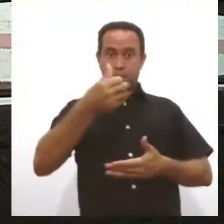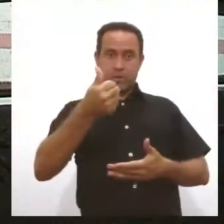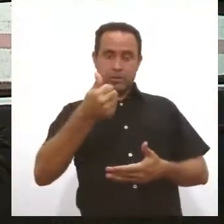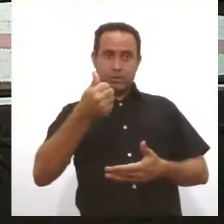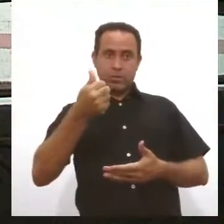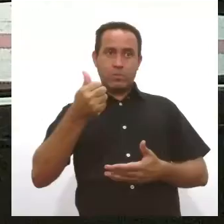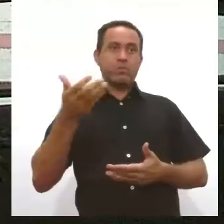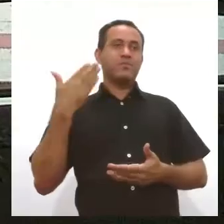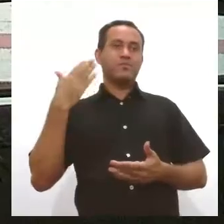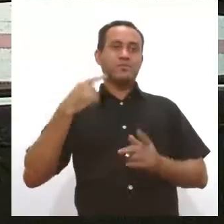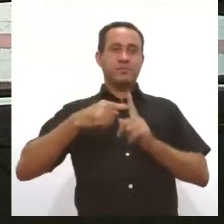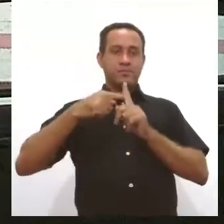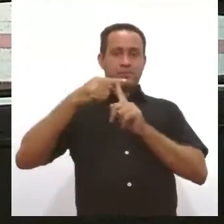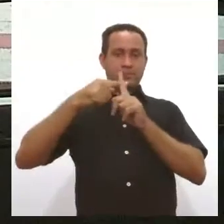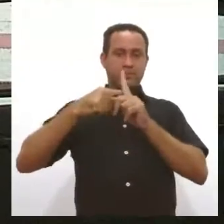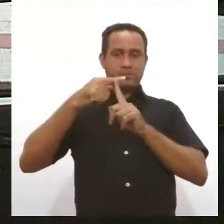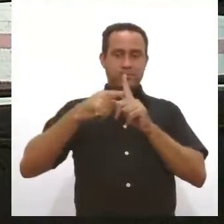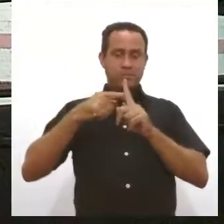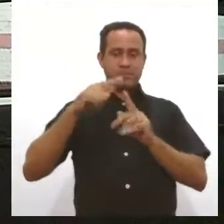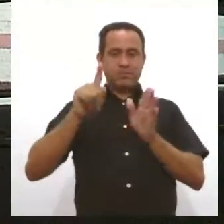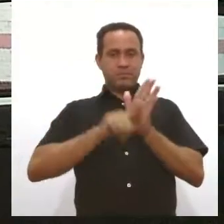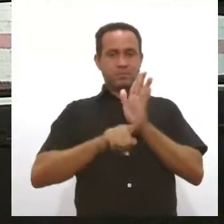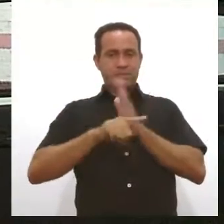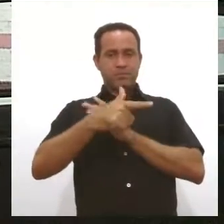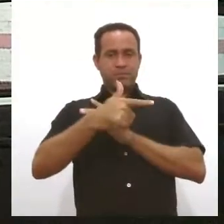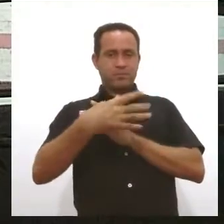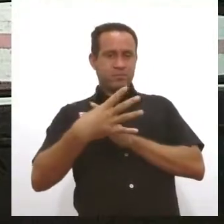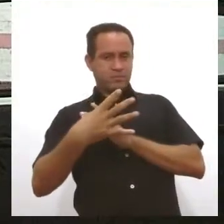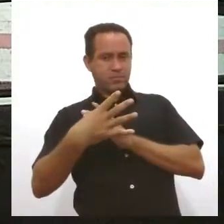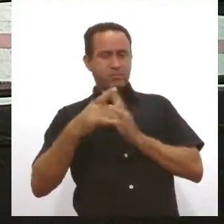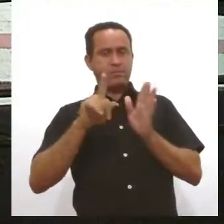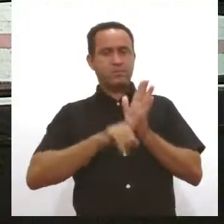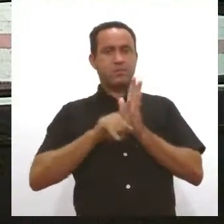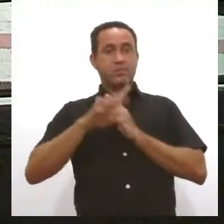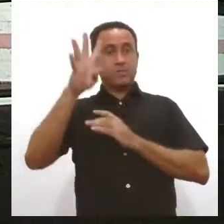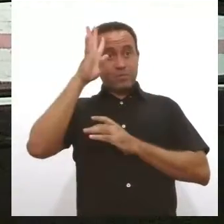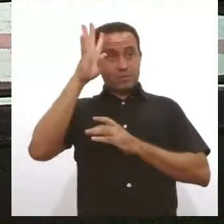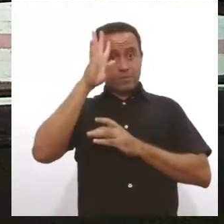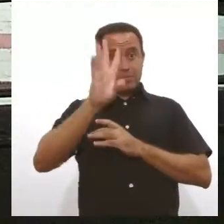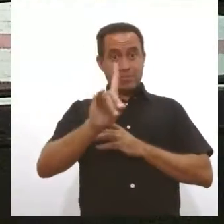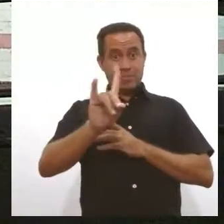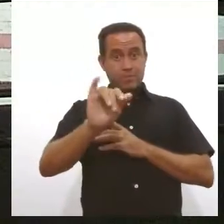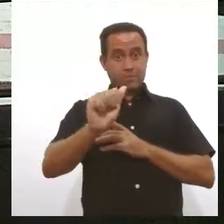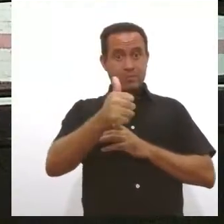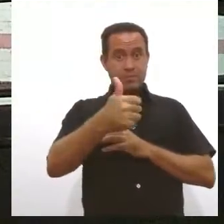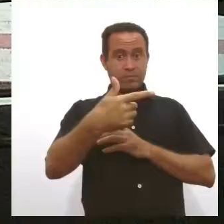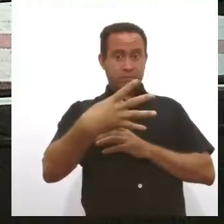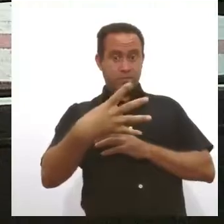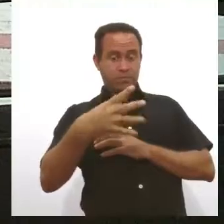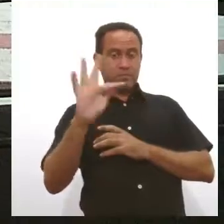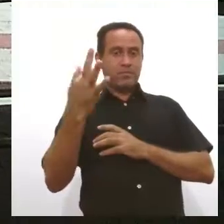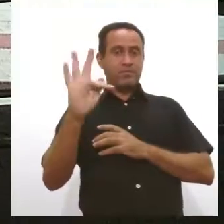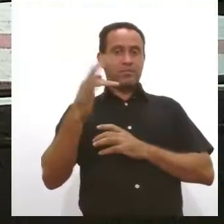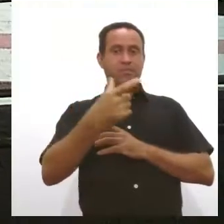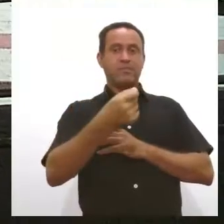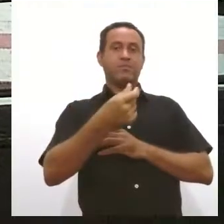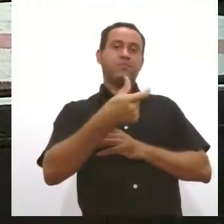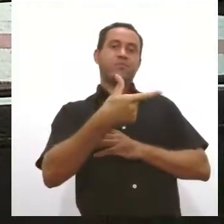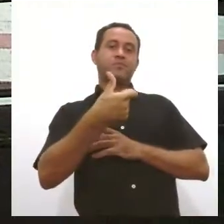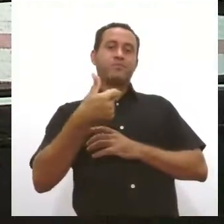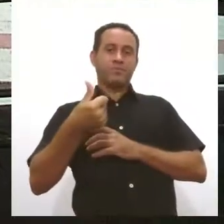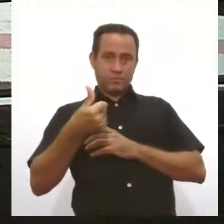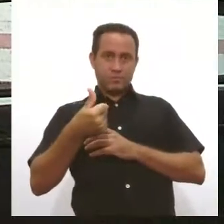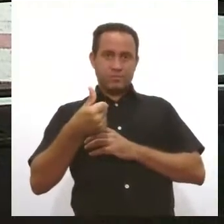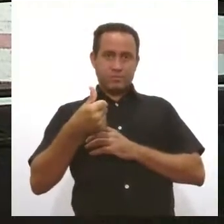máxima para hoje, 31 graus, a mínima 24 graus. Hoje é quarta-feira, dia 24 de fevereiro de 2021. O